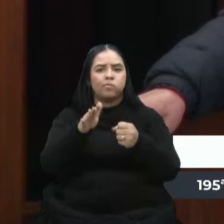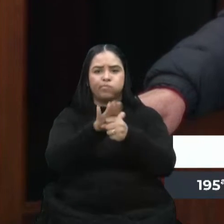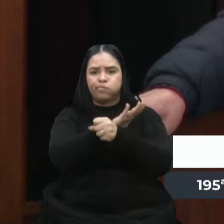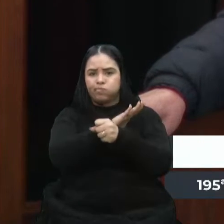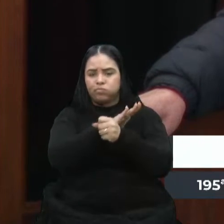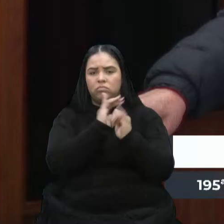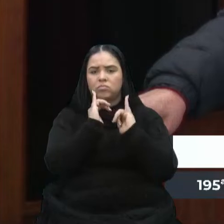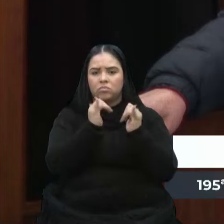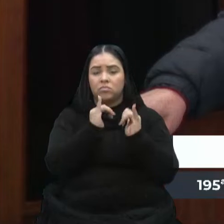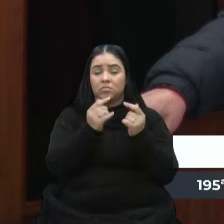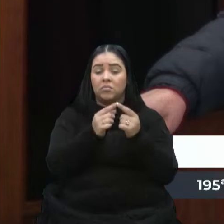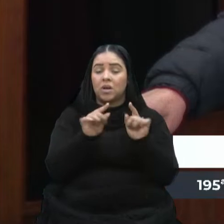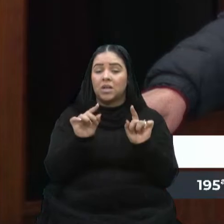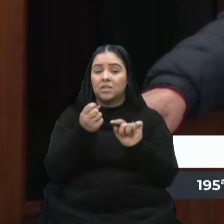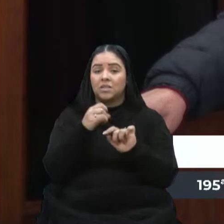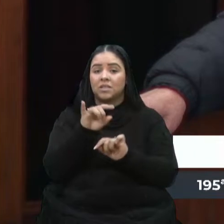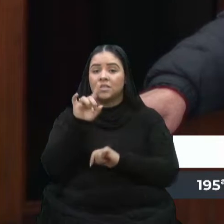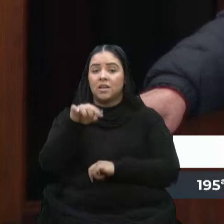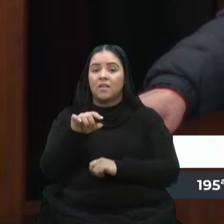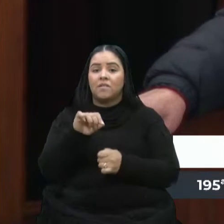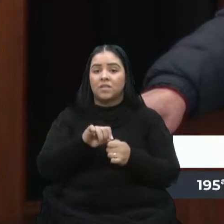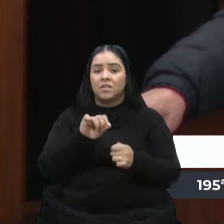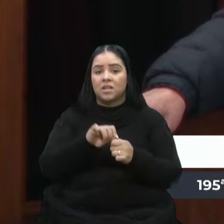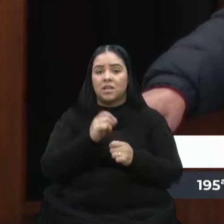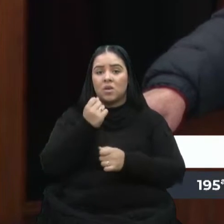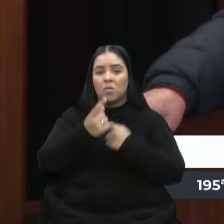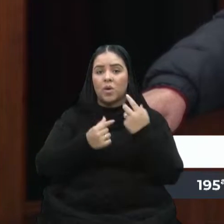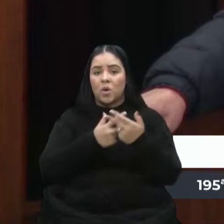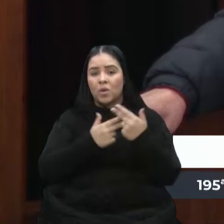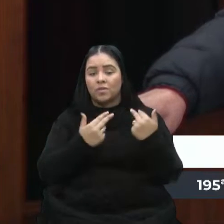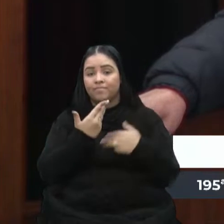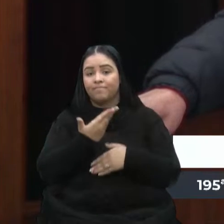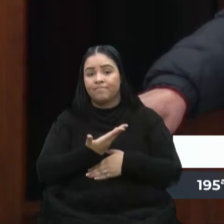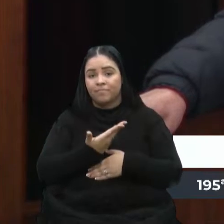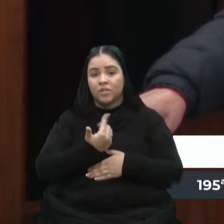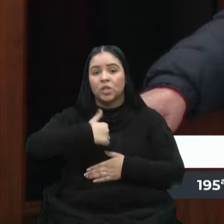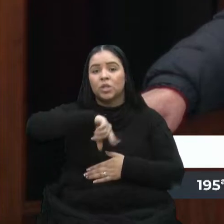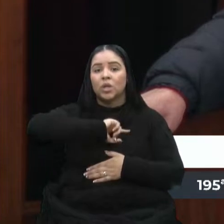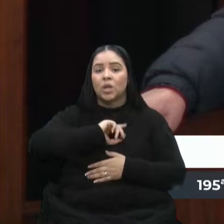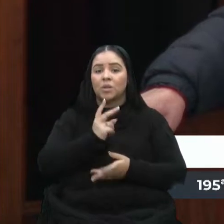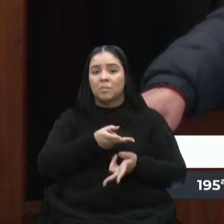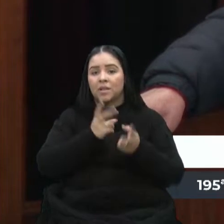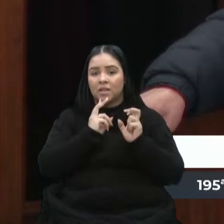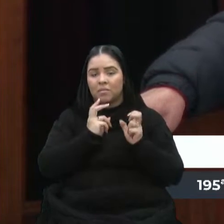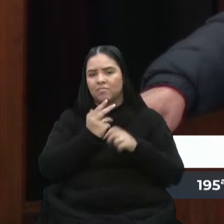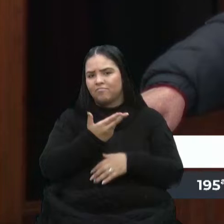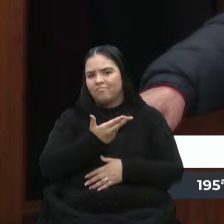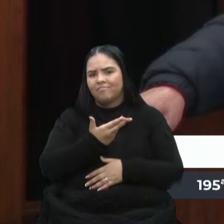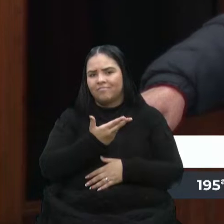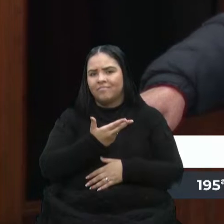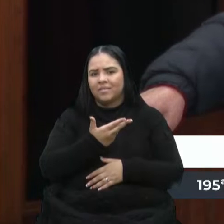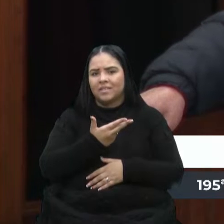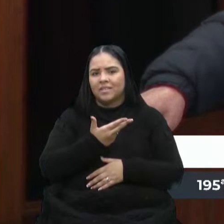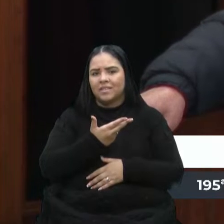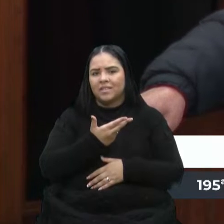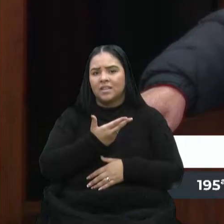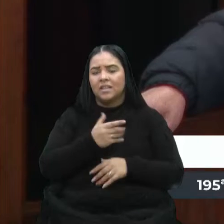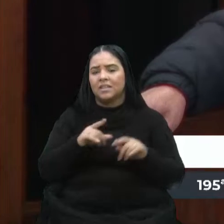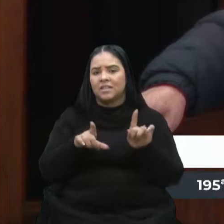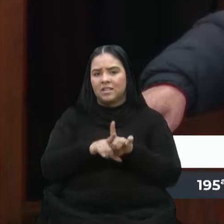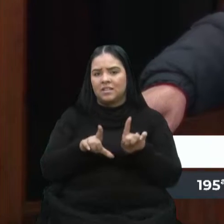vereador. Mas quando é feito alguma coisa nesse sentido, a gente vê, isso não deixa de ser